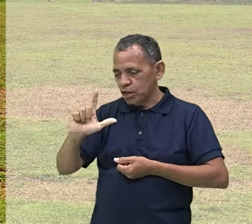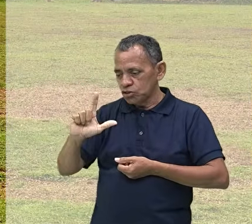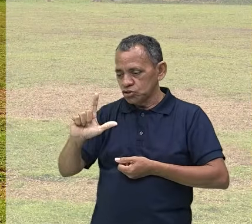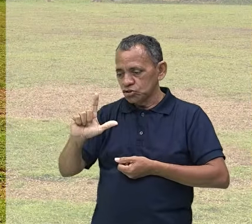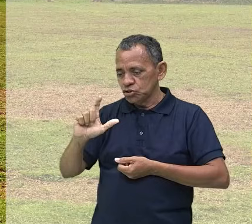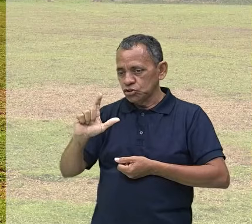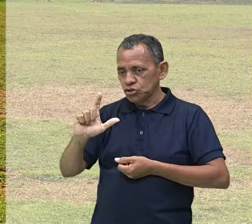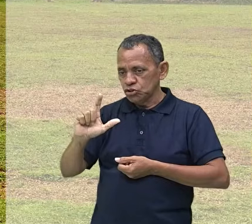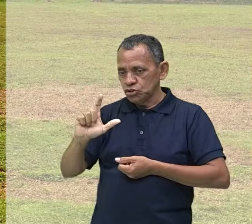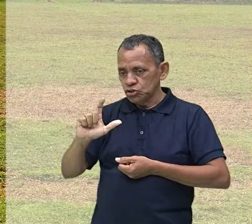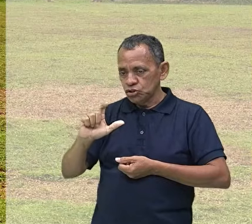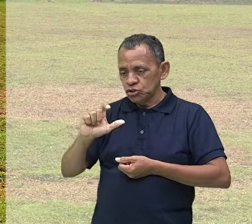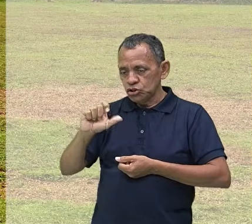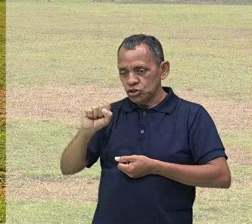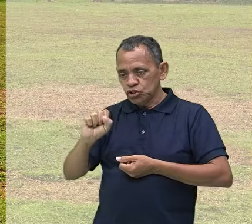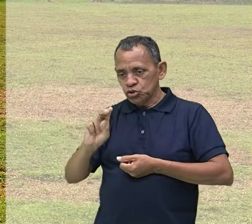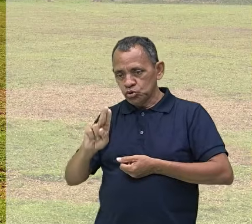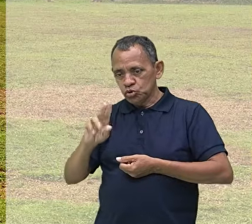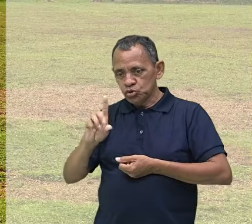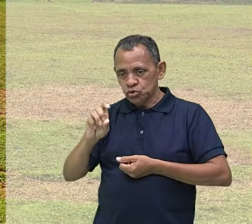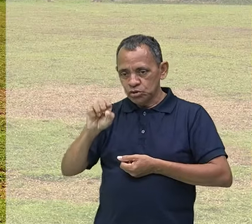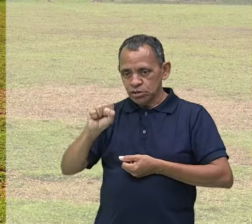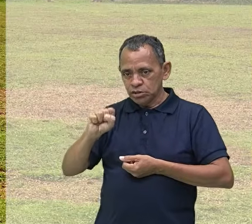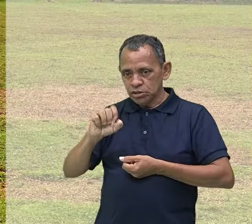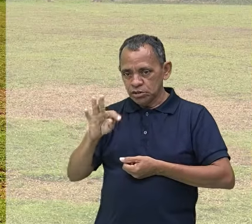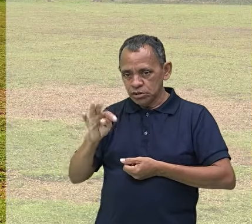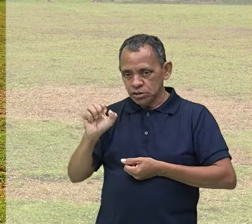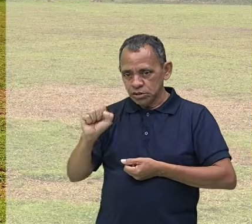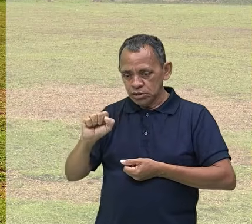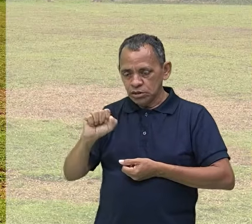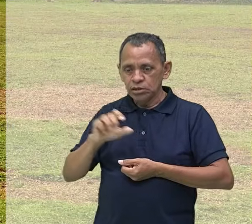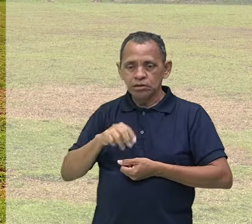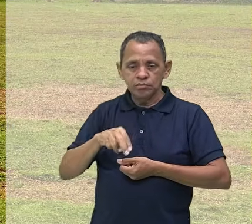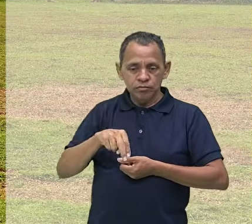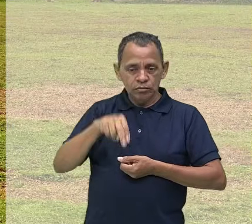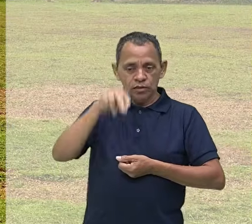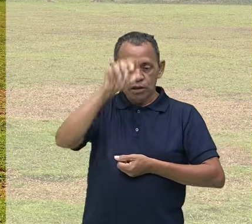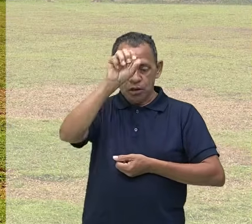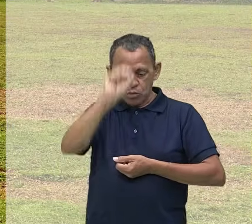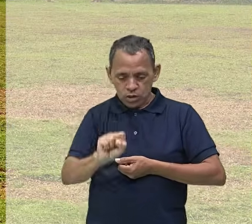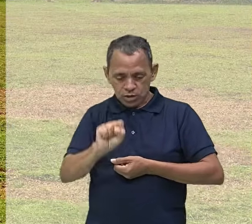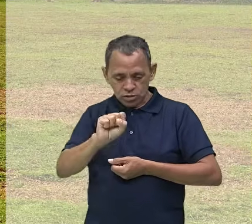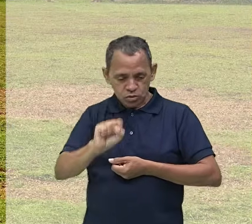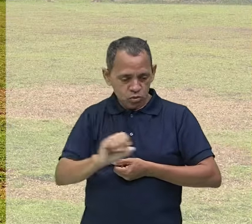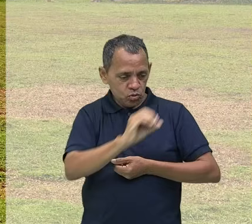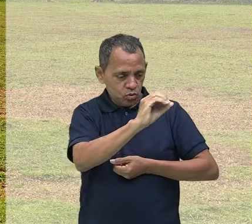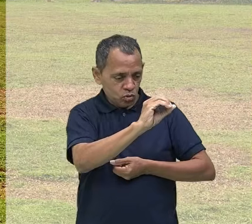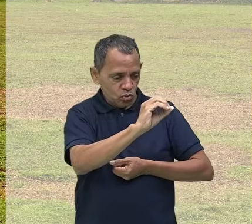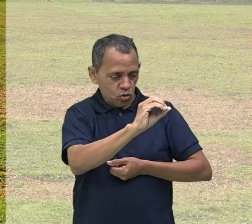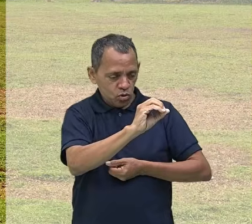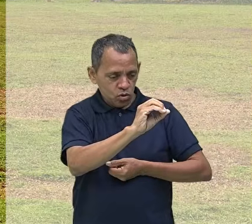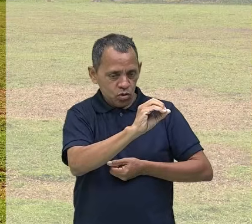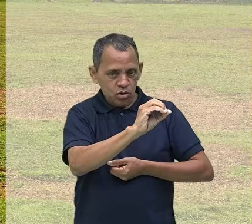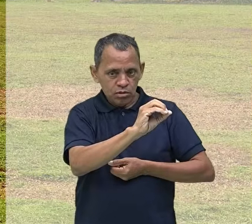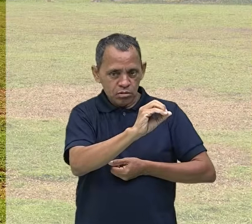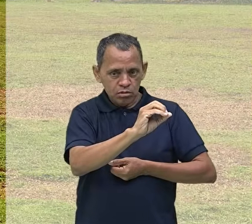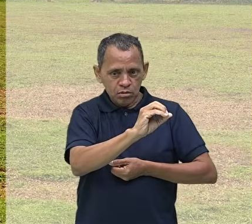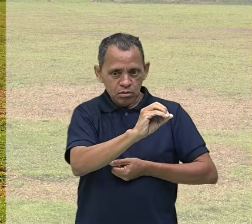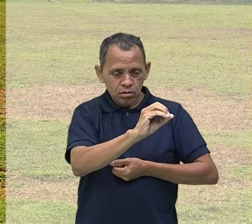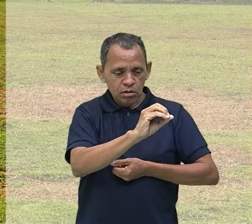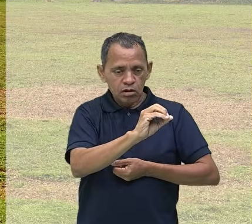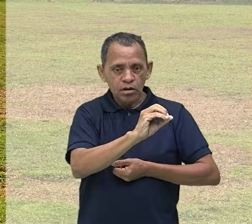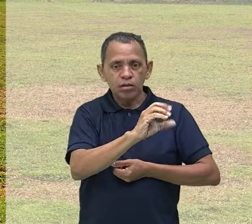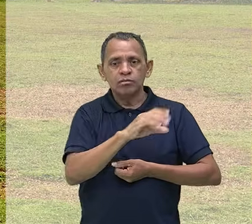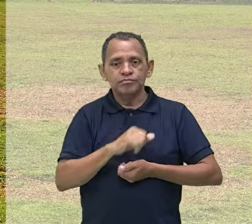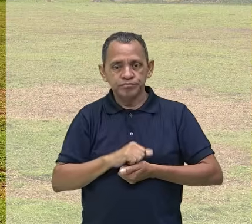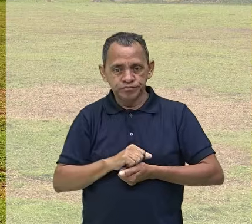dar sudeste, tá? E agora, se eu pego o S com o O, com o sul e o oeste, já vai dar o quê